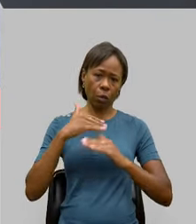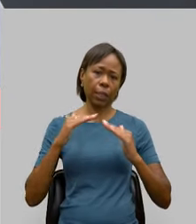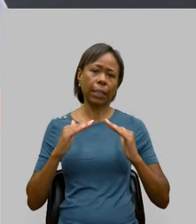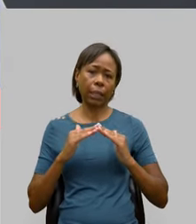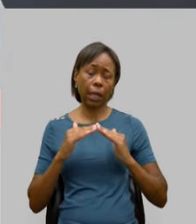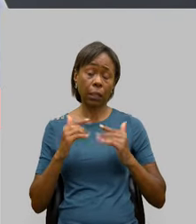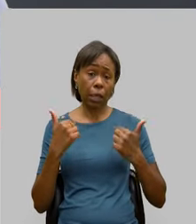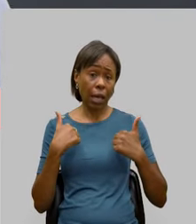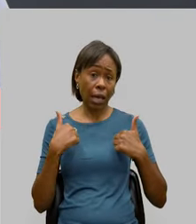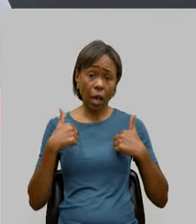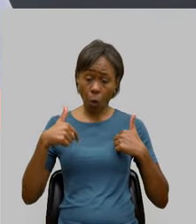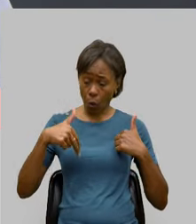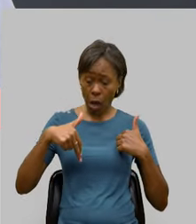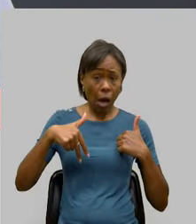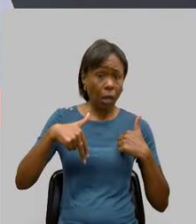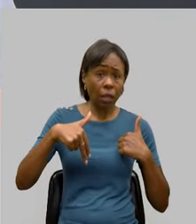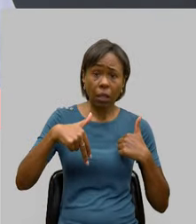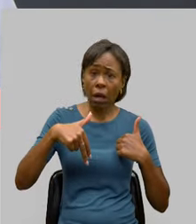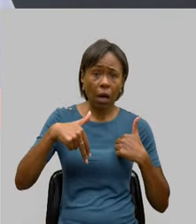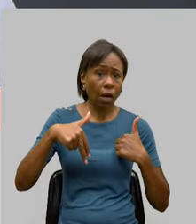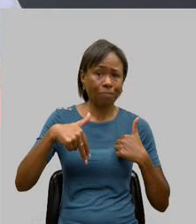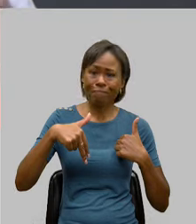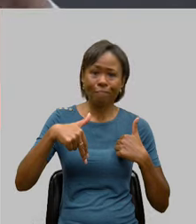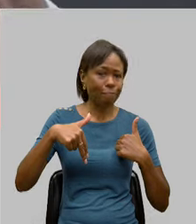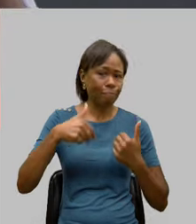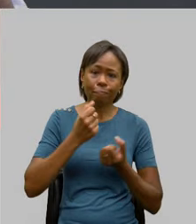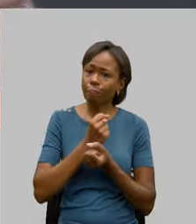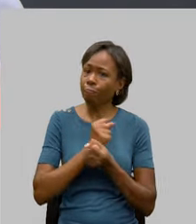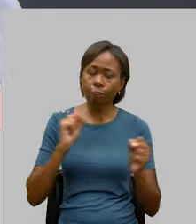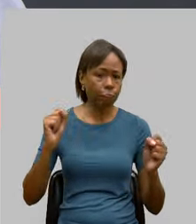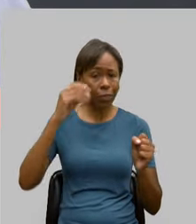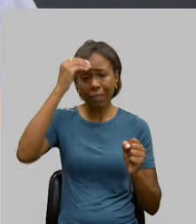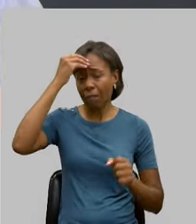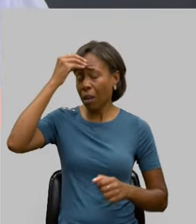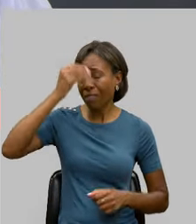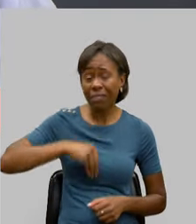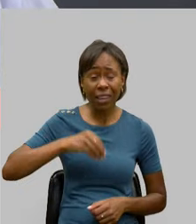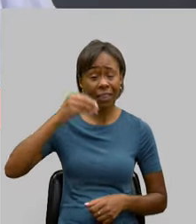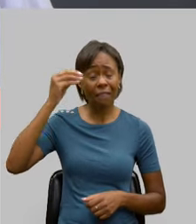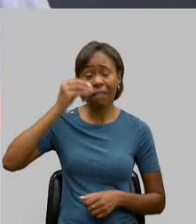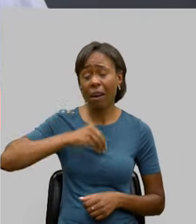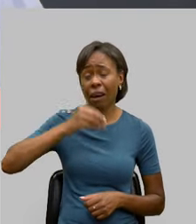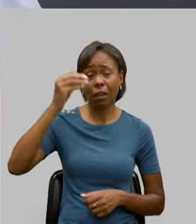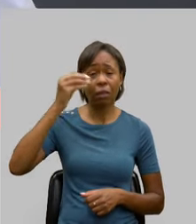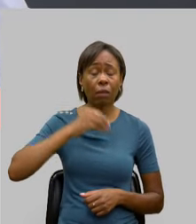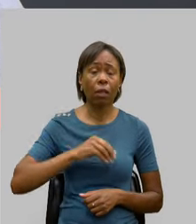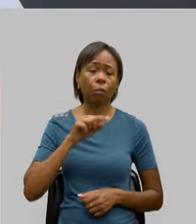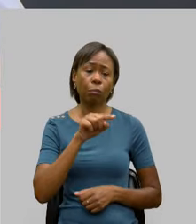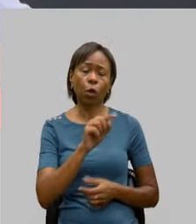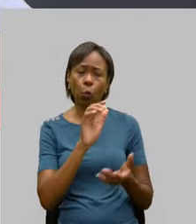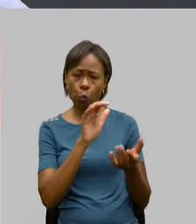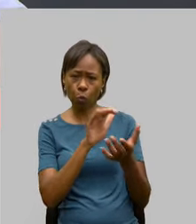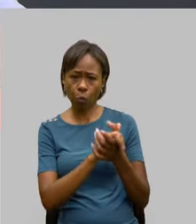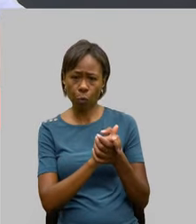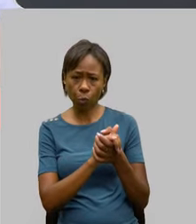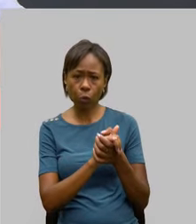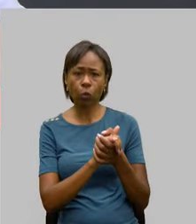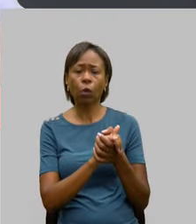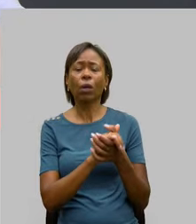andar eu parei de andar não conseguia mais andar meu esposo ficou tão eh